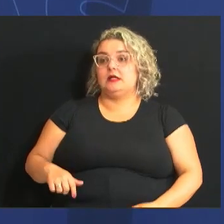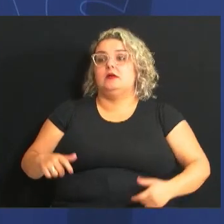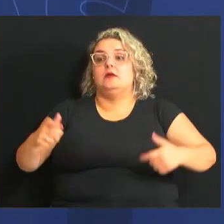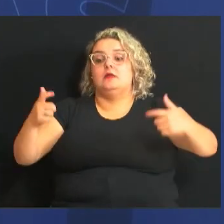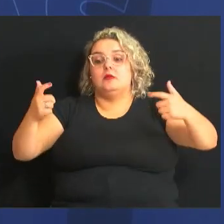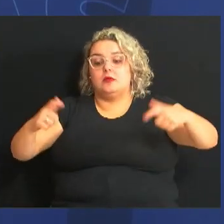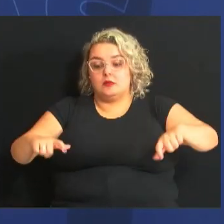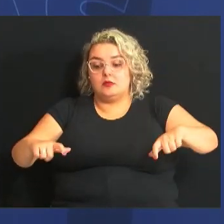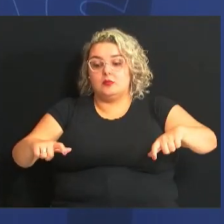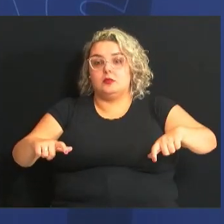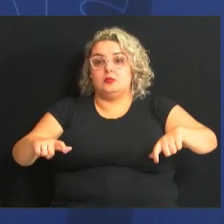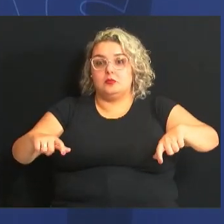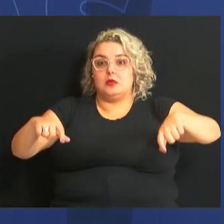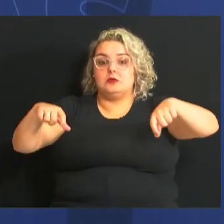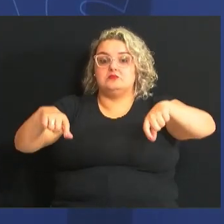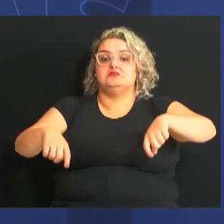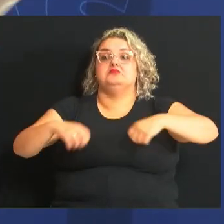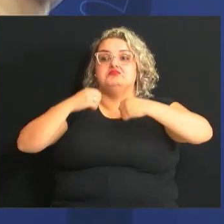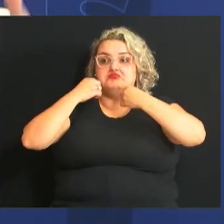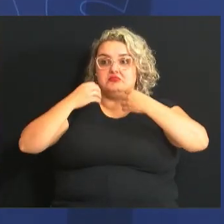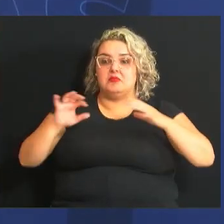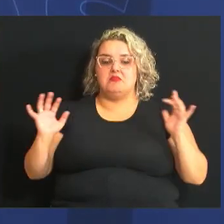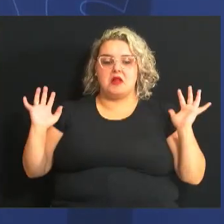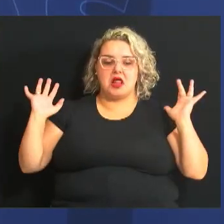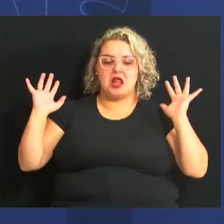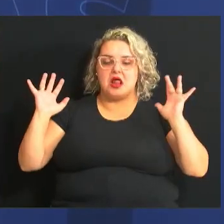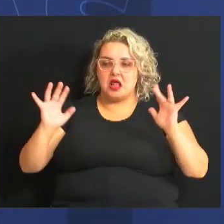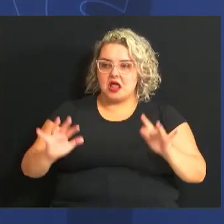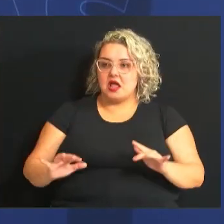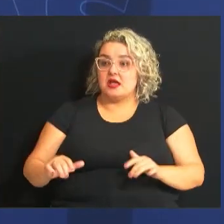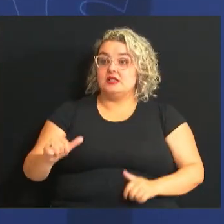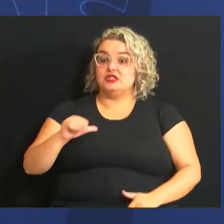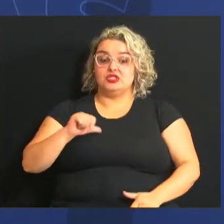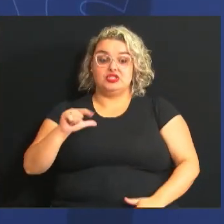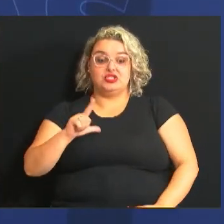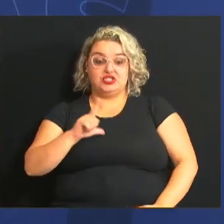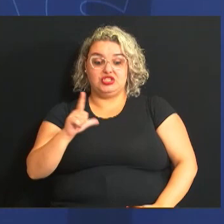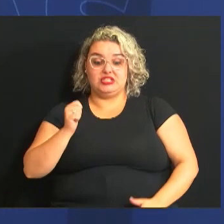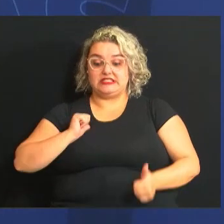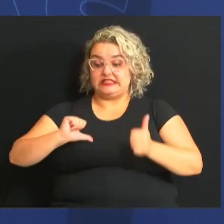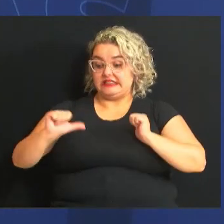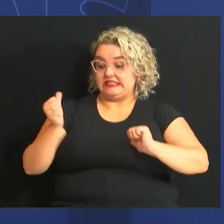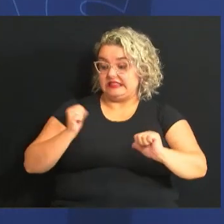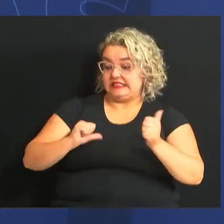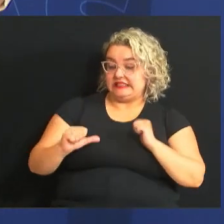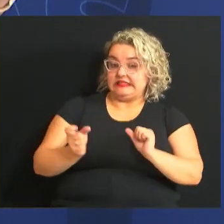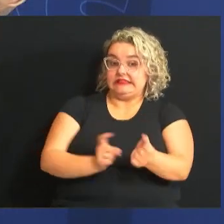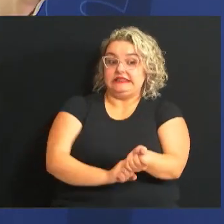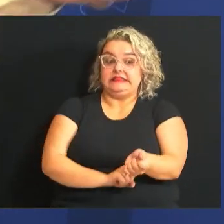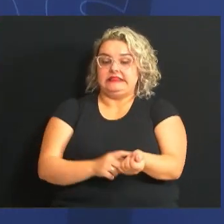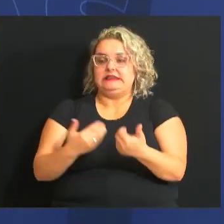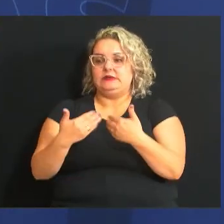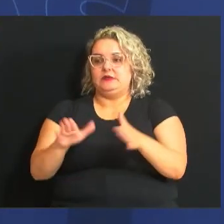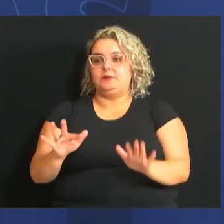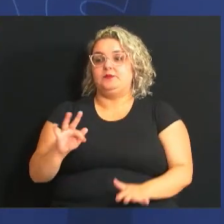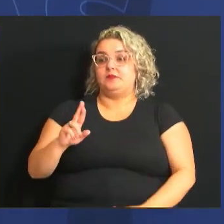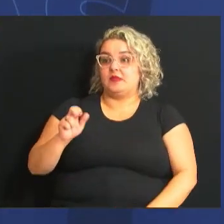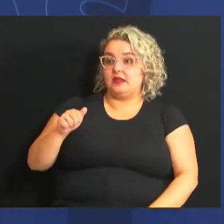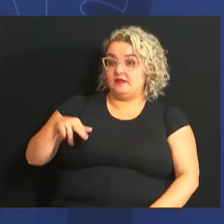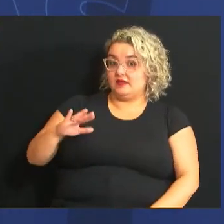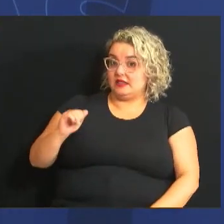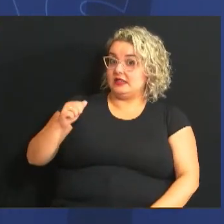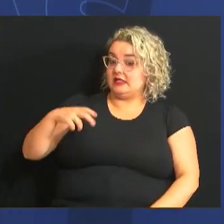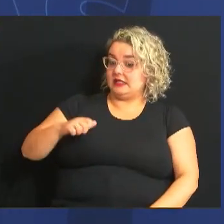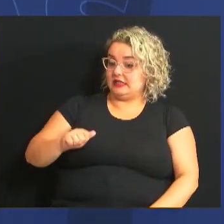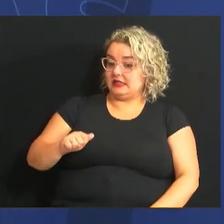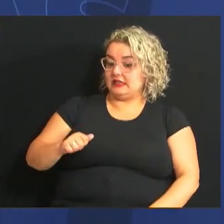contou com um bom público, tinha a ansiedade, o nervosismo da estreia. A Francana começou pressionando, como a gente